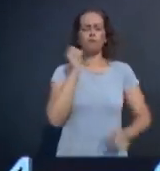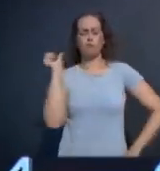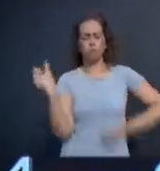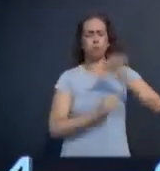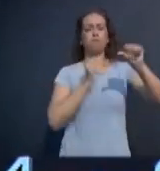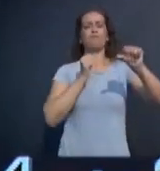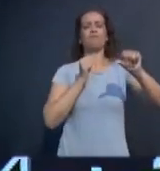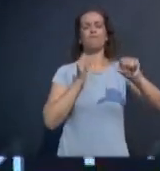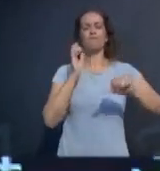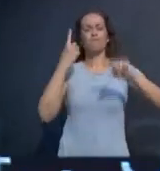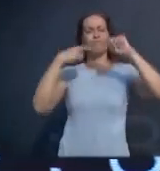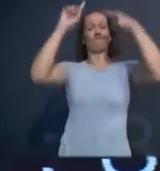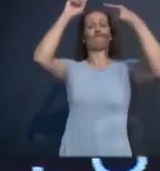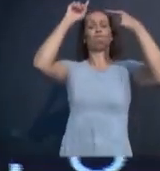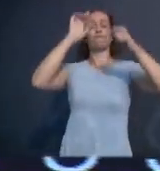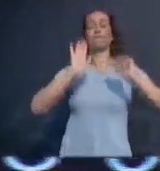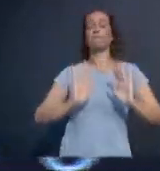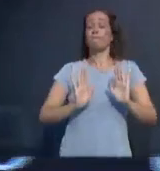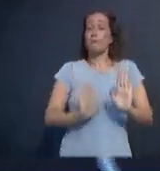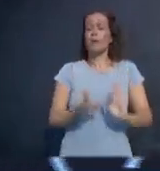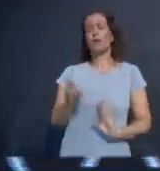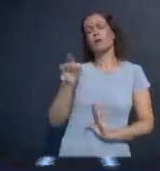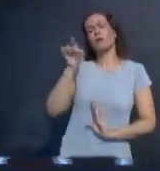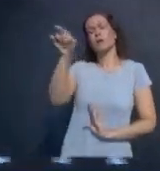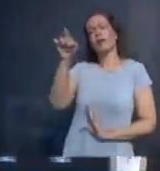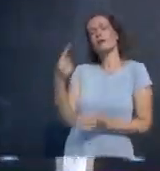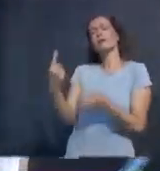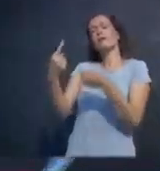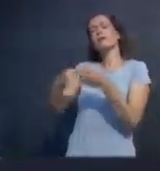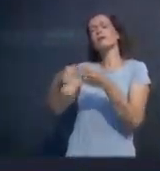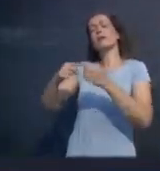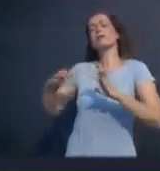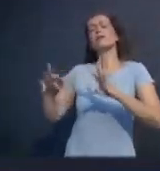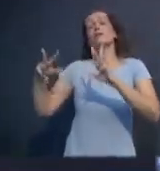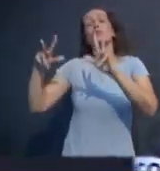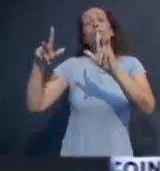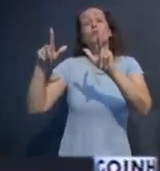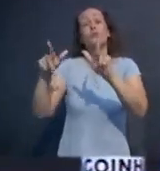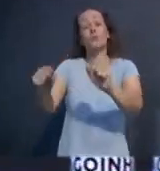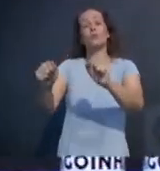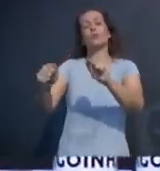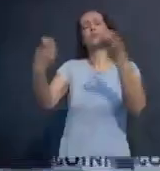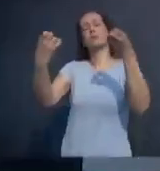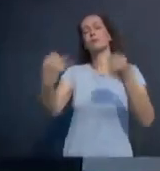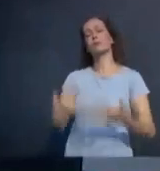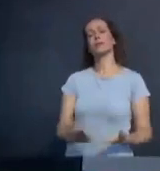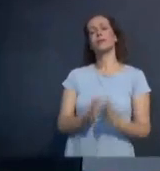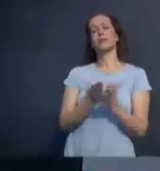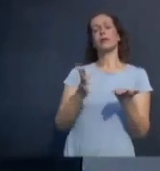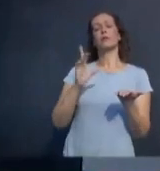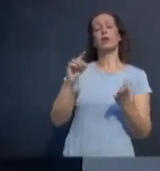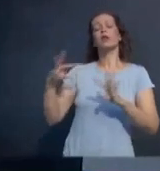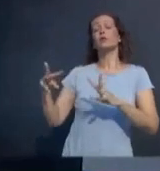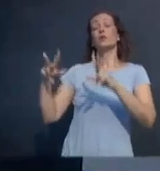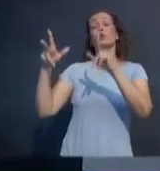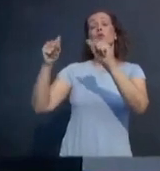agora, lá na sua aldeia, todos, diz aqui, ficaram